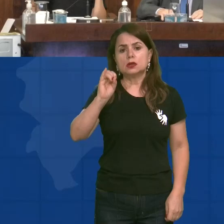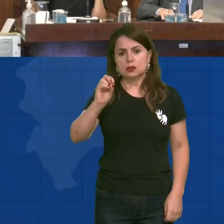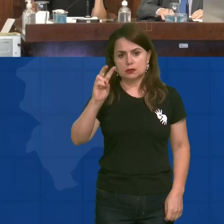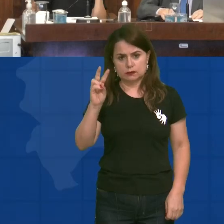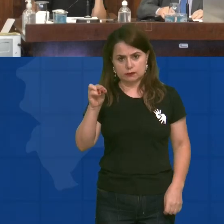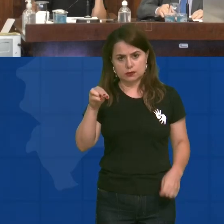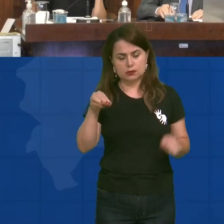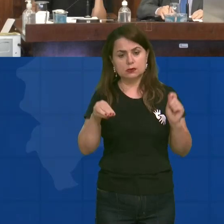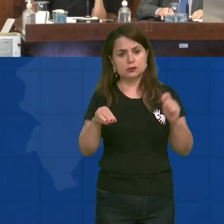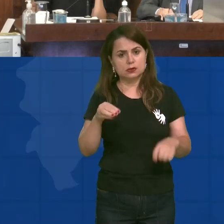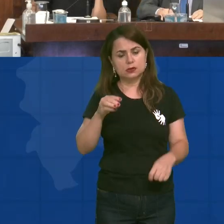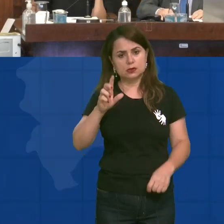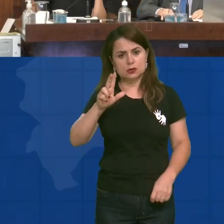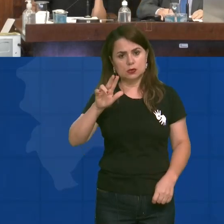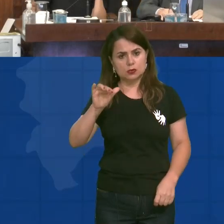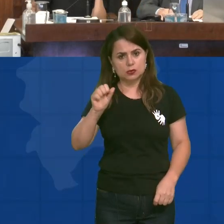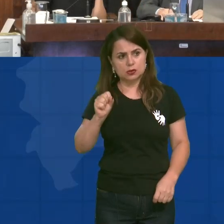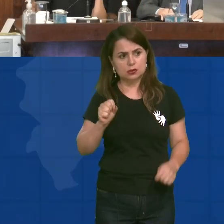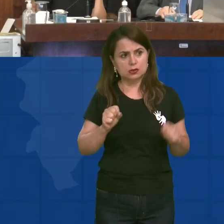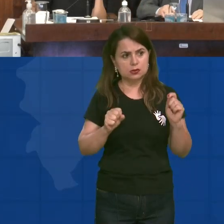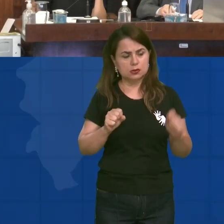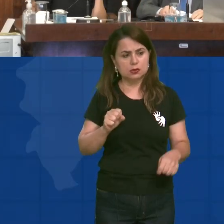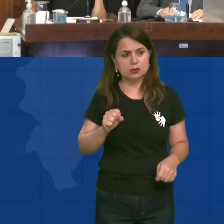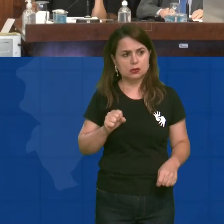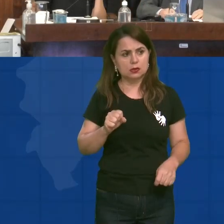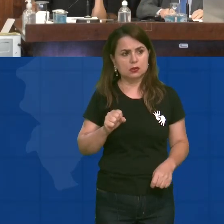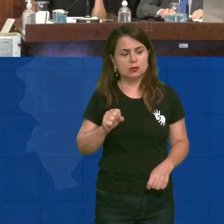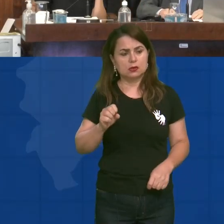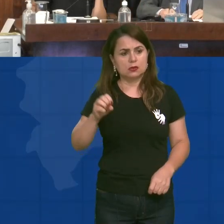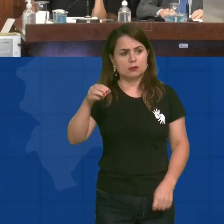Ivan negão Vereador Luiz Eduardo